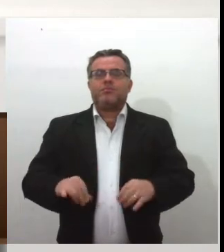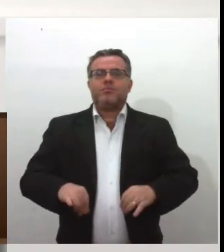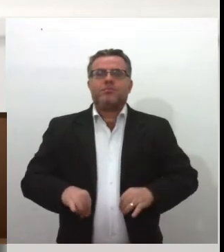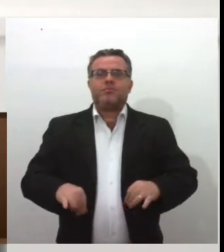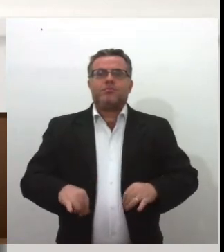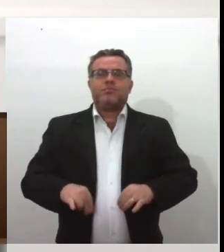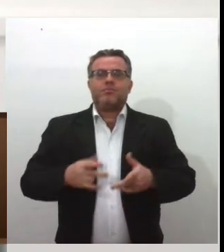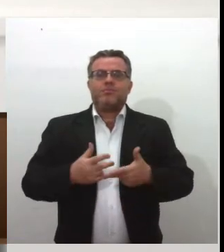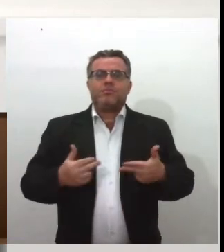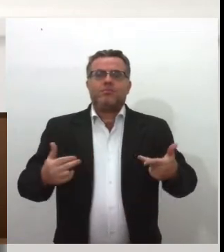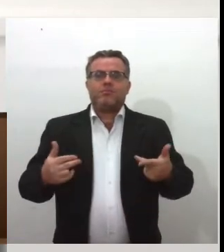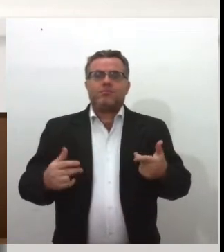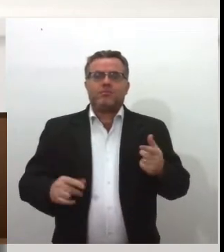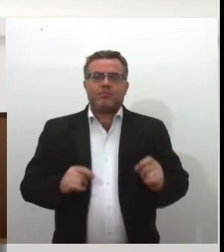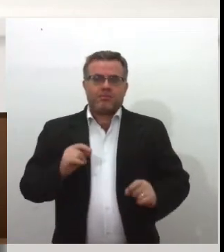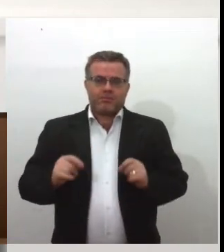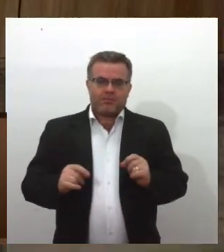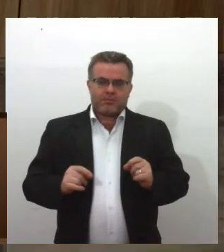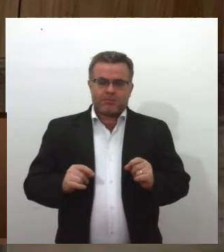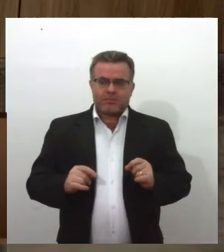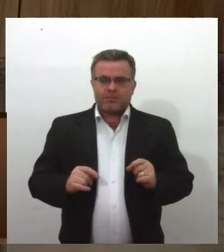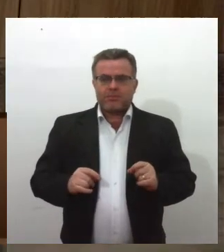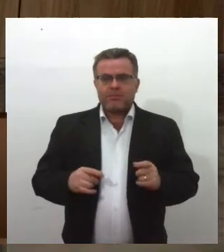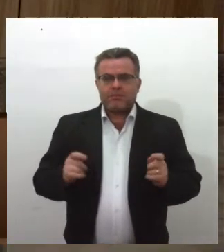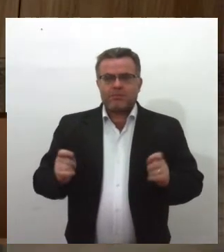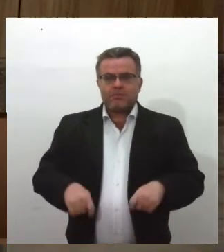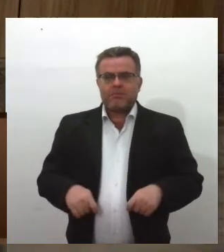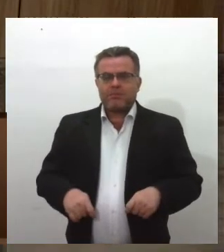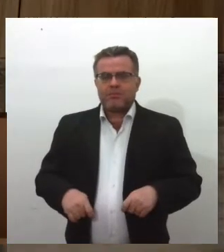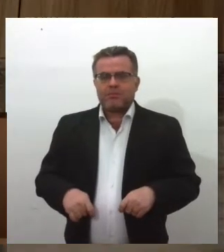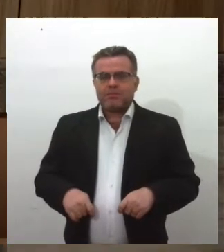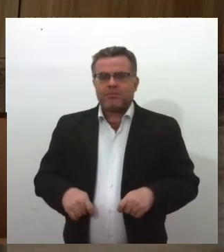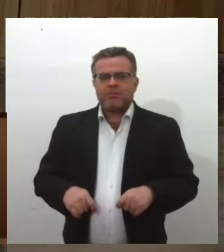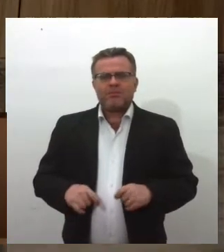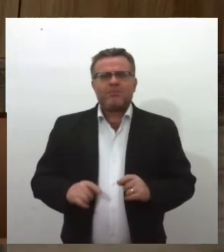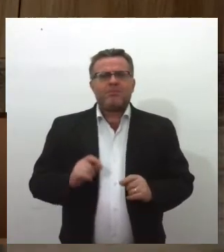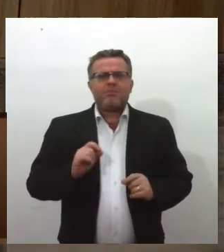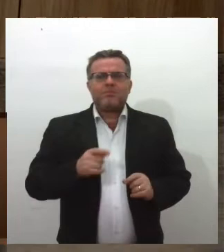dor... Você fala forte, quer dizer macho o suficiente, né?